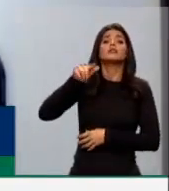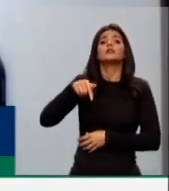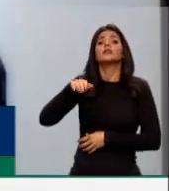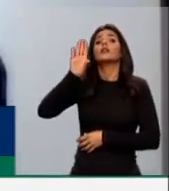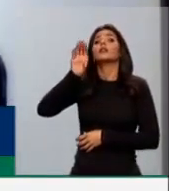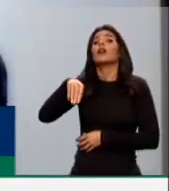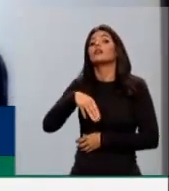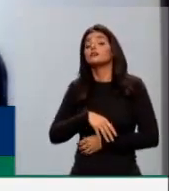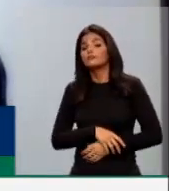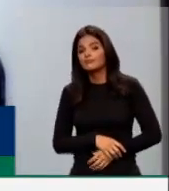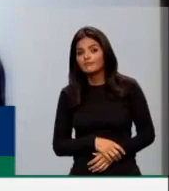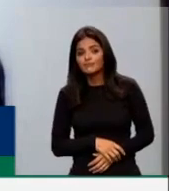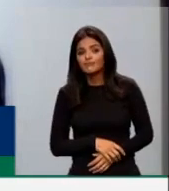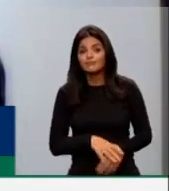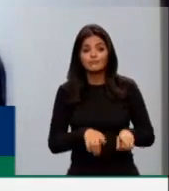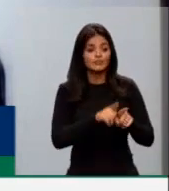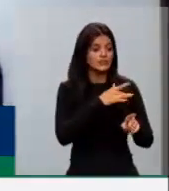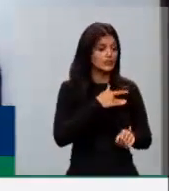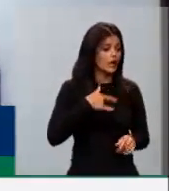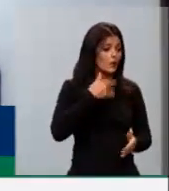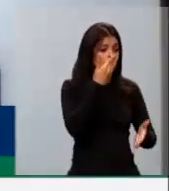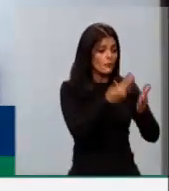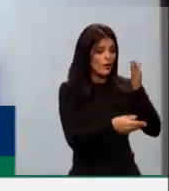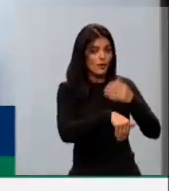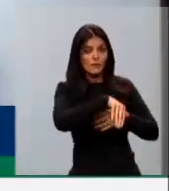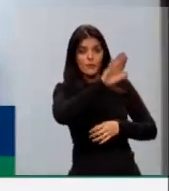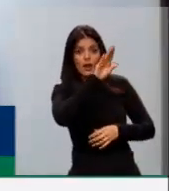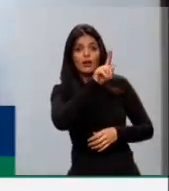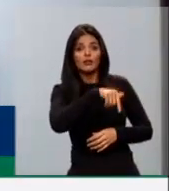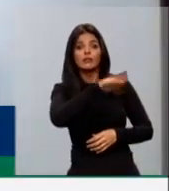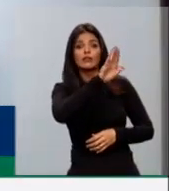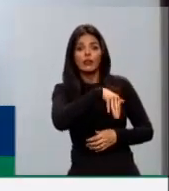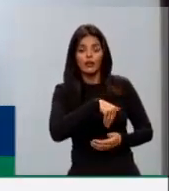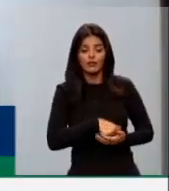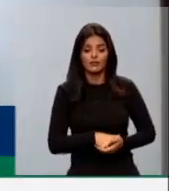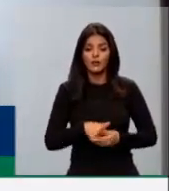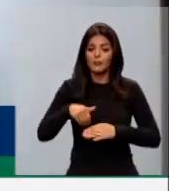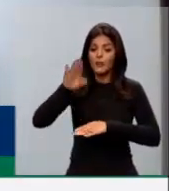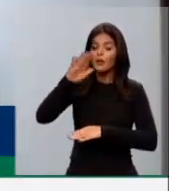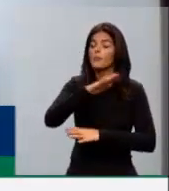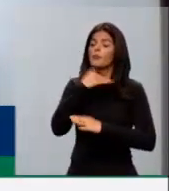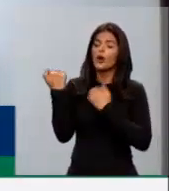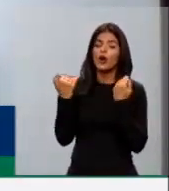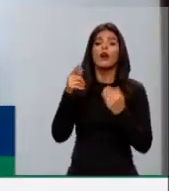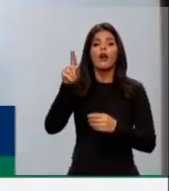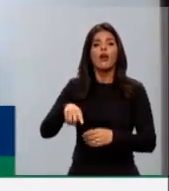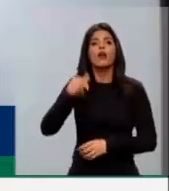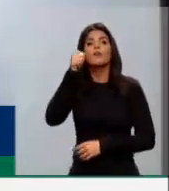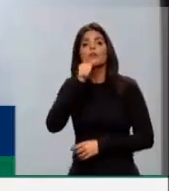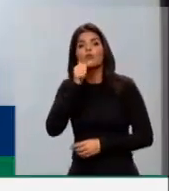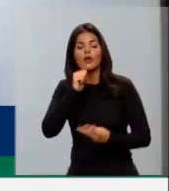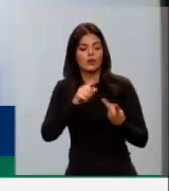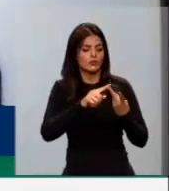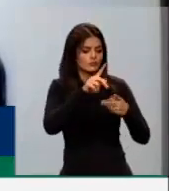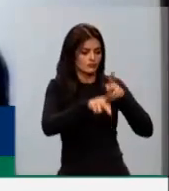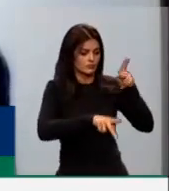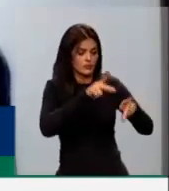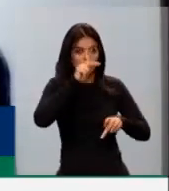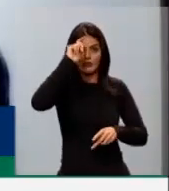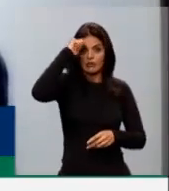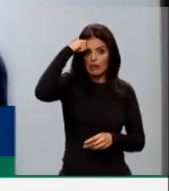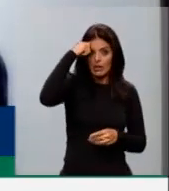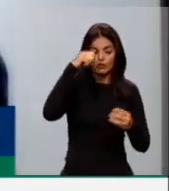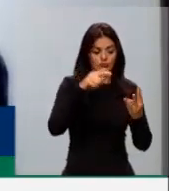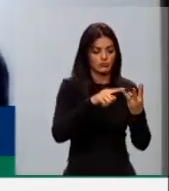de assistência, em termos da própria saúde e o aumento da letalidade mulheres, população negra,